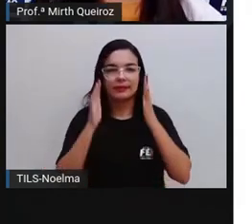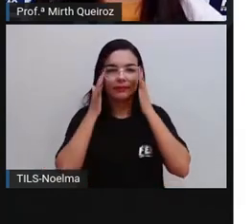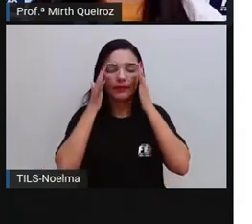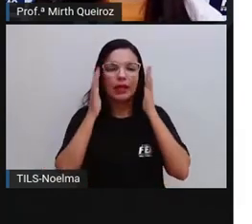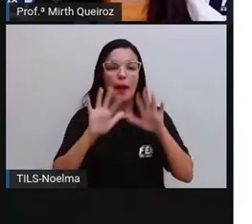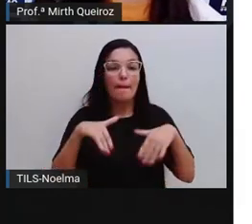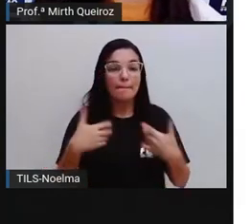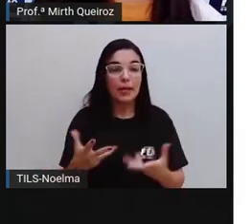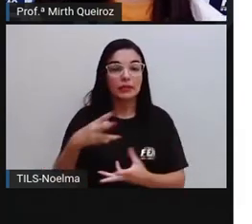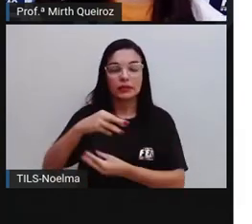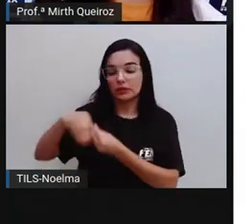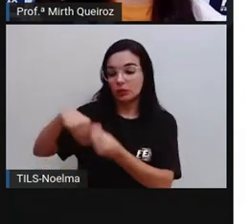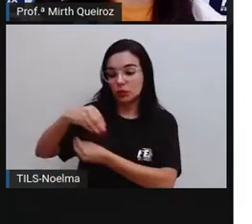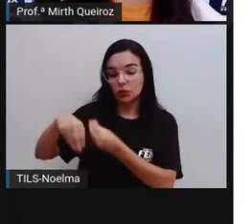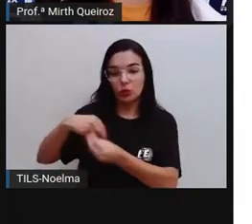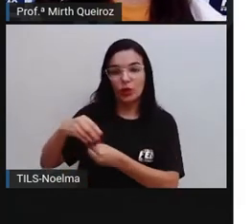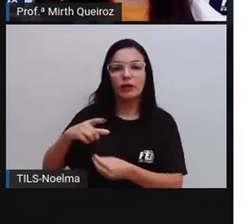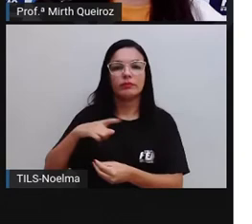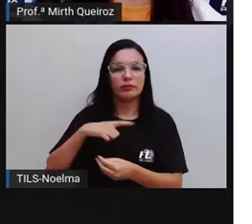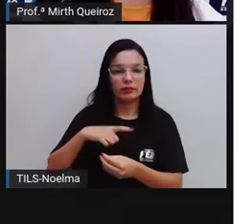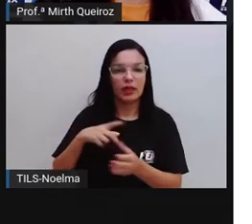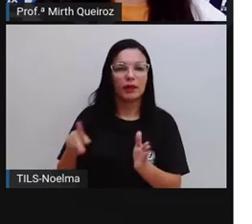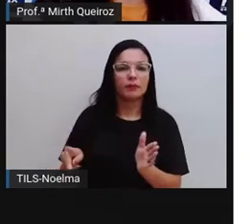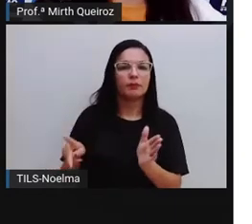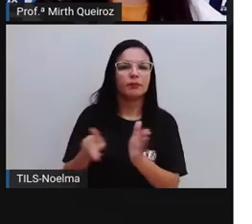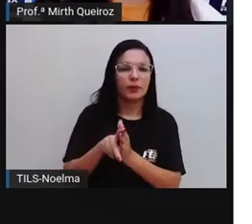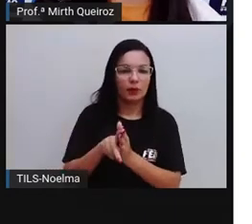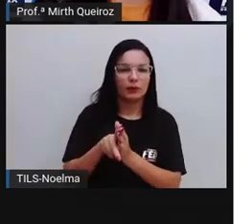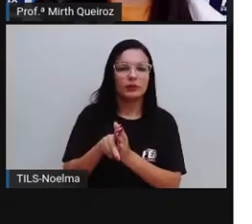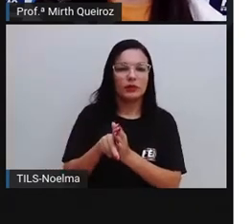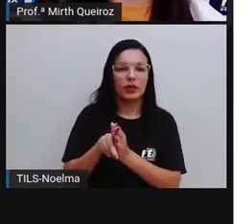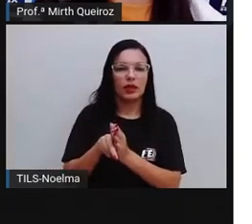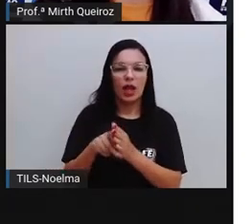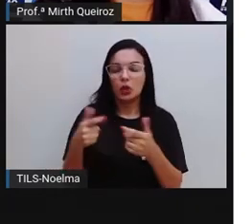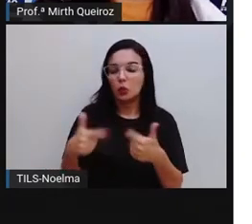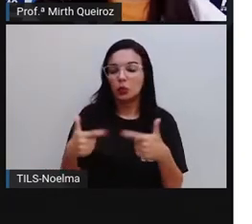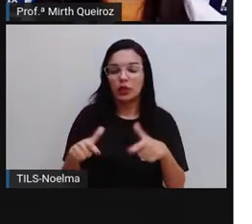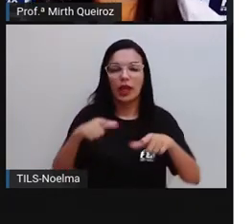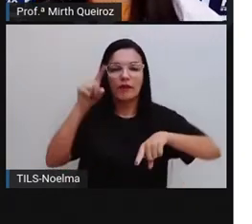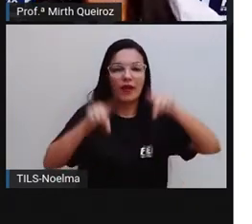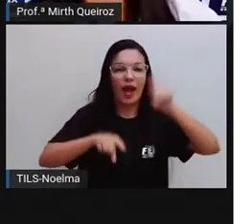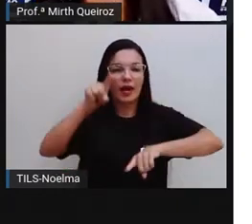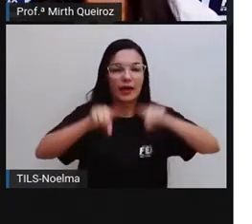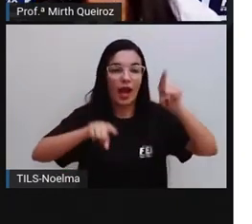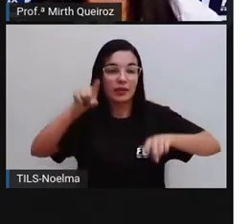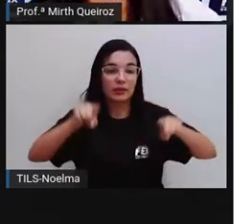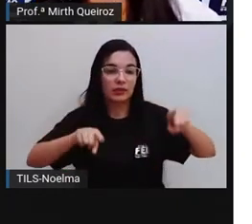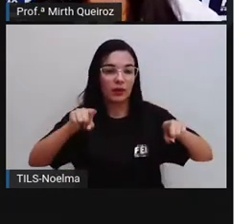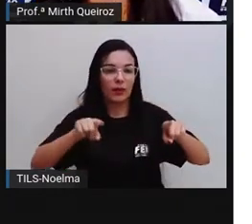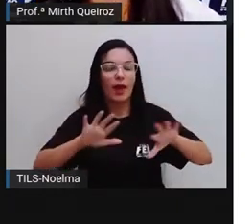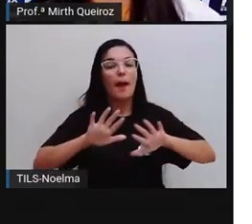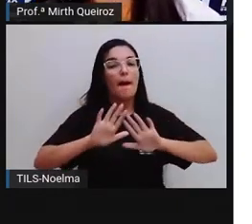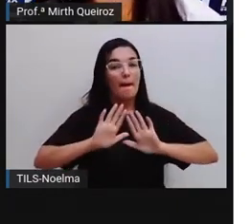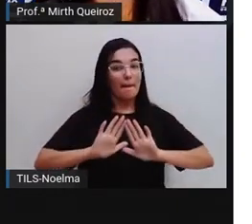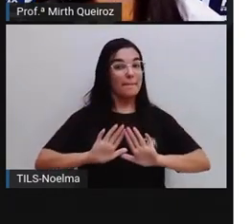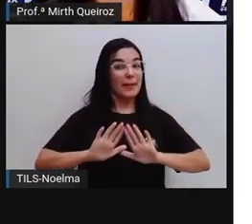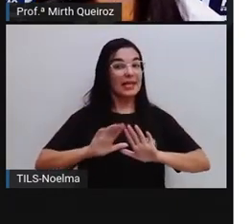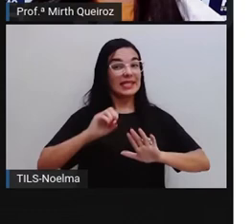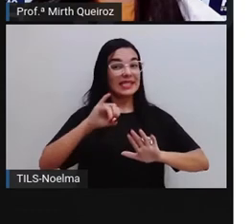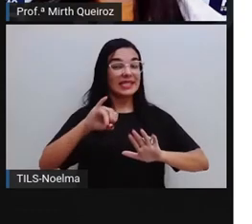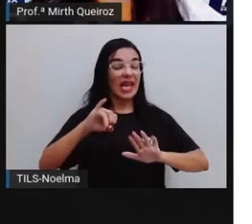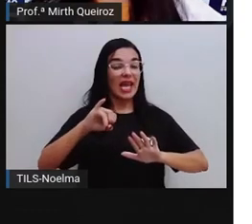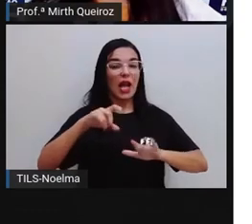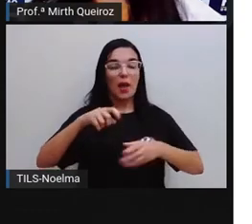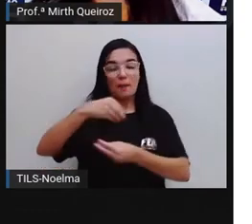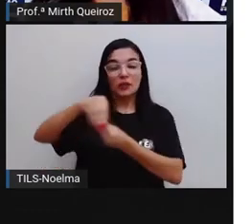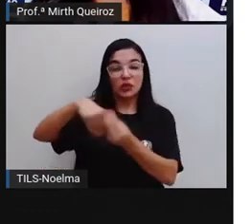As propriedades de uma substância pura são fixas, não variam. E já no caso da mistura, essas propriedades,